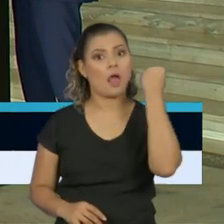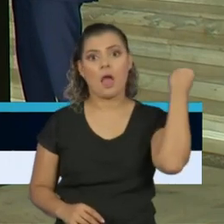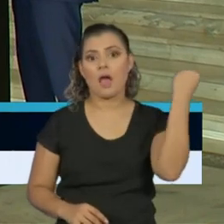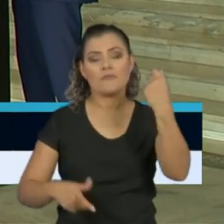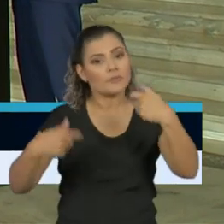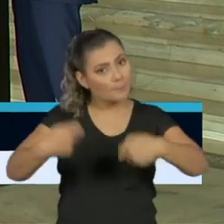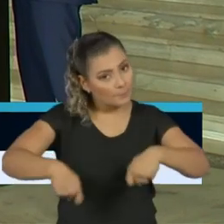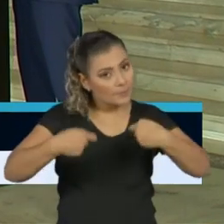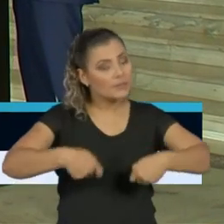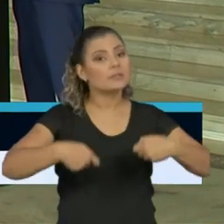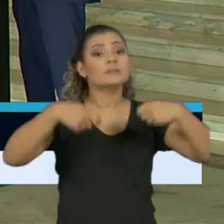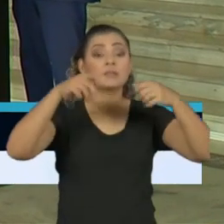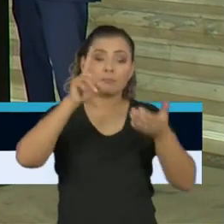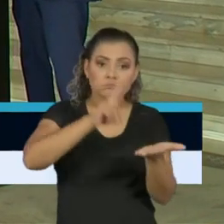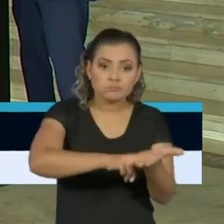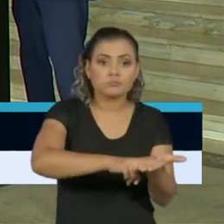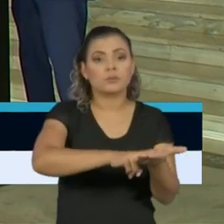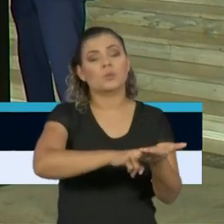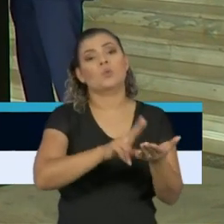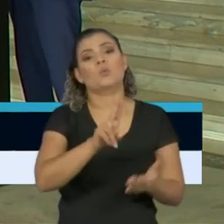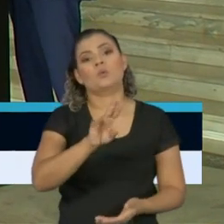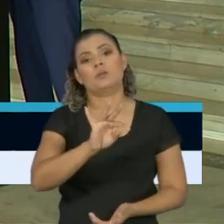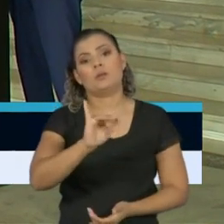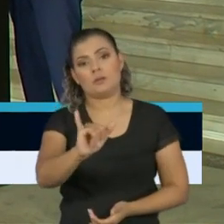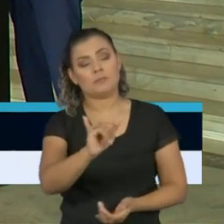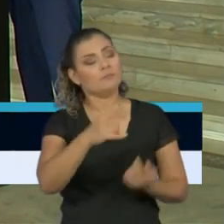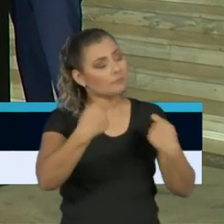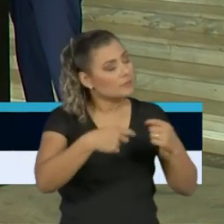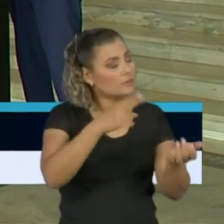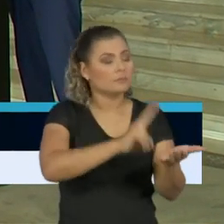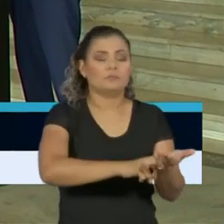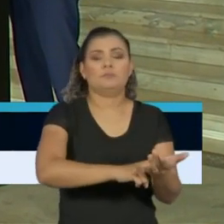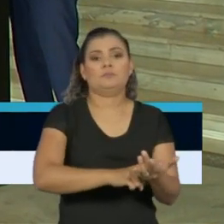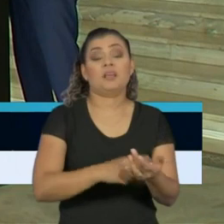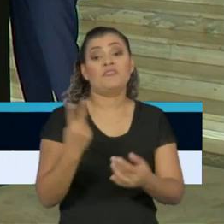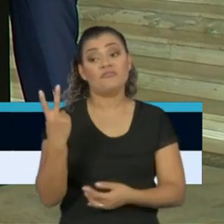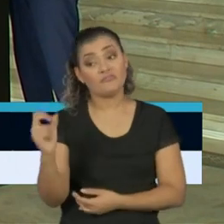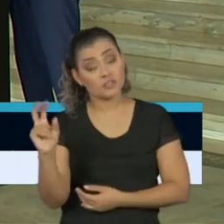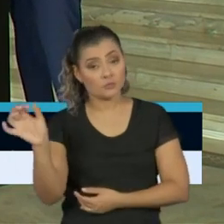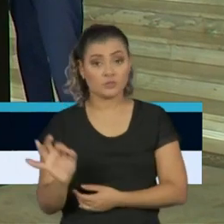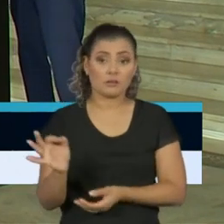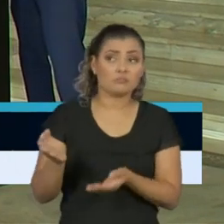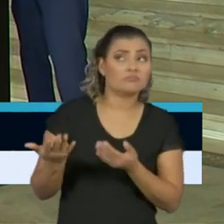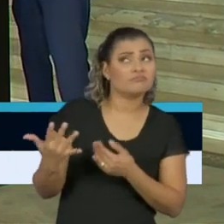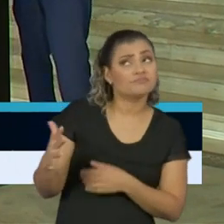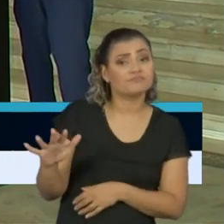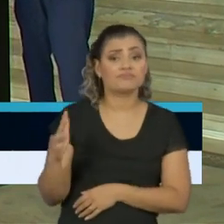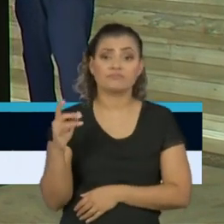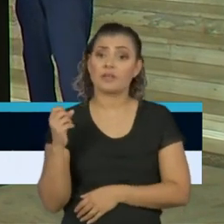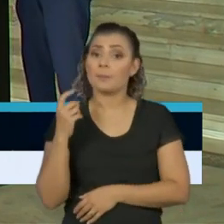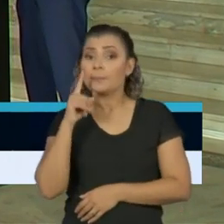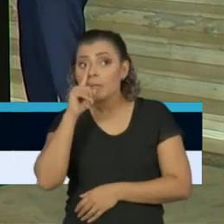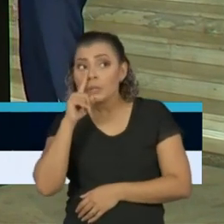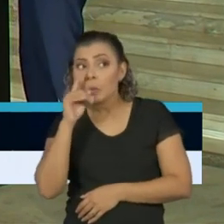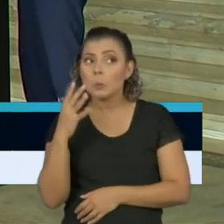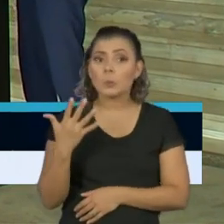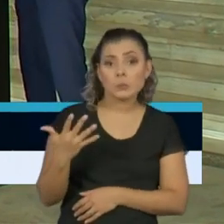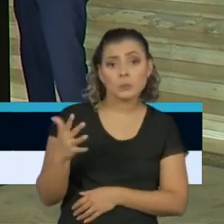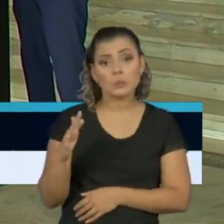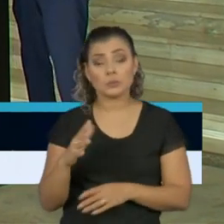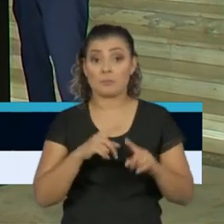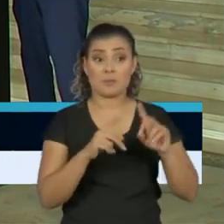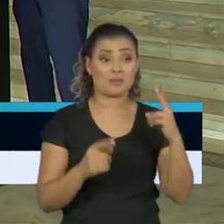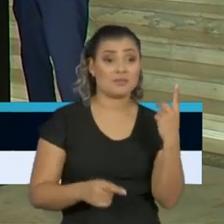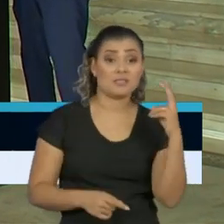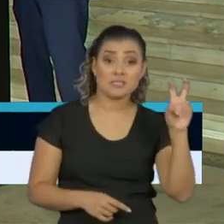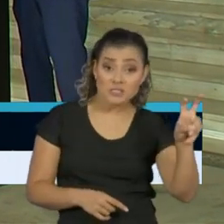necessitarão de ambiente de terapia intensiva. Quanto mais nós pudermos abaixar esta linha